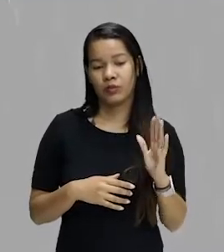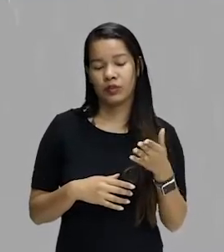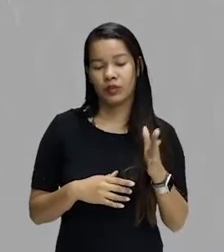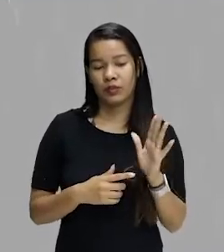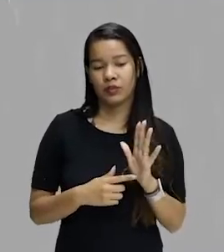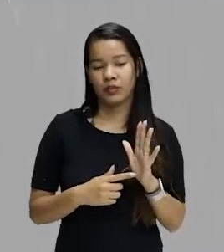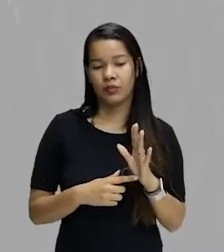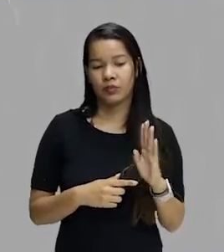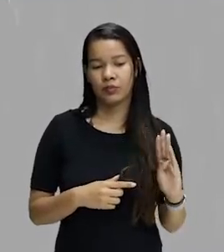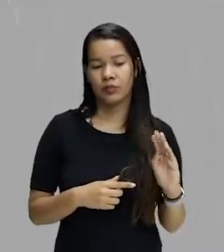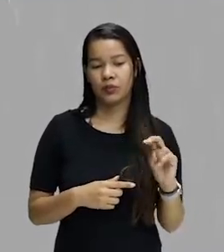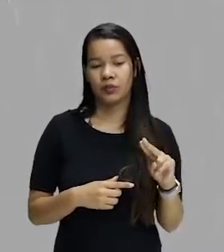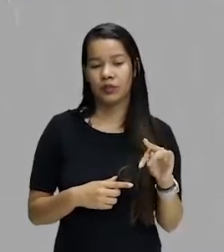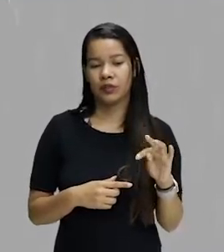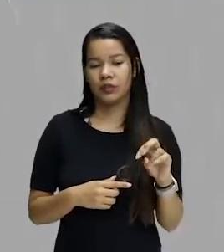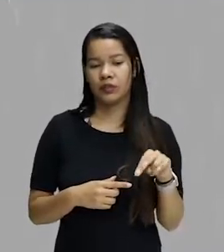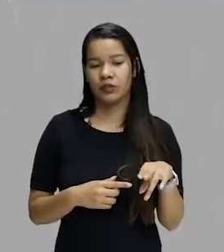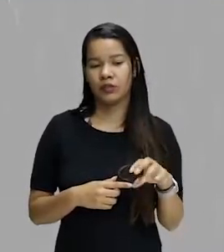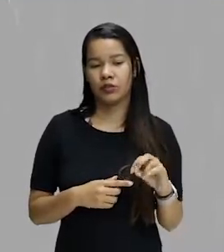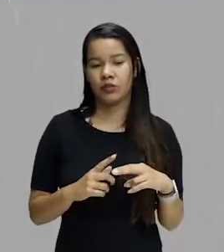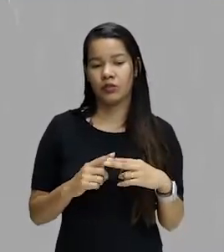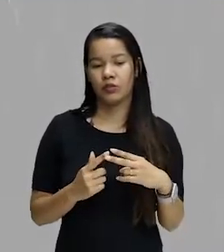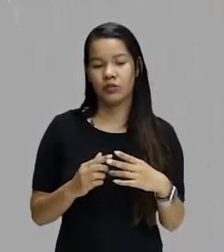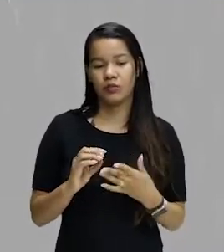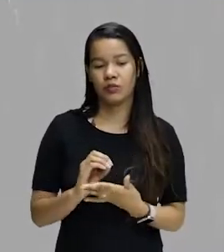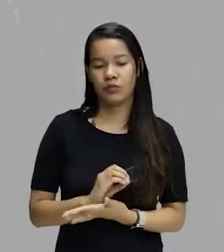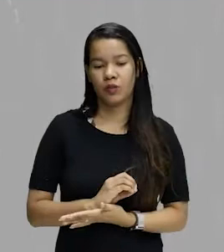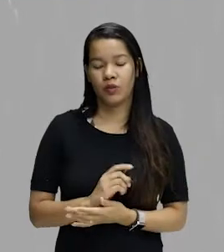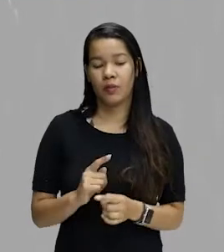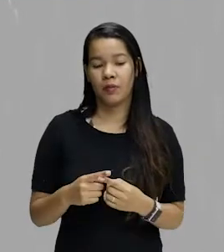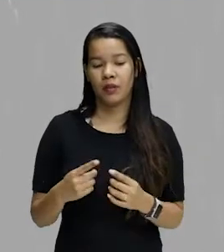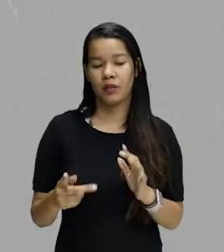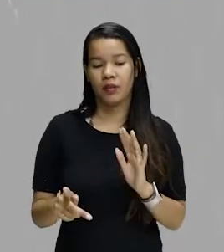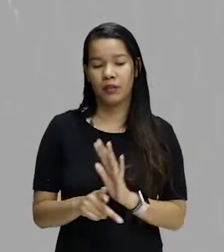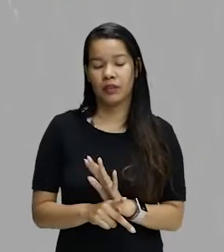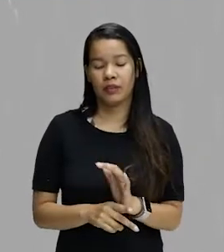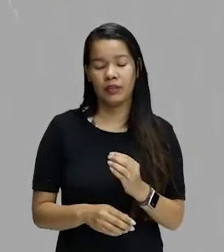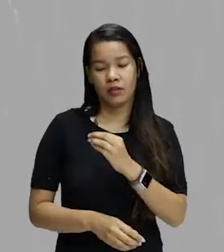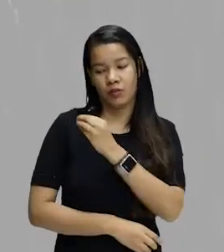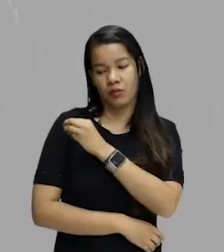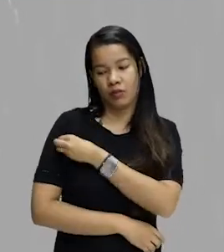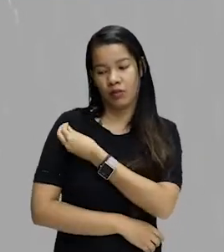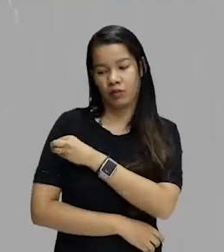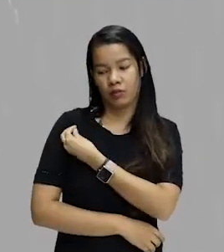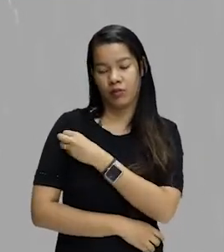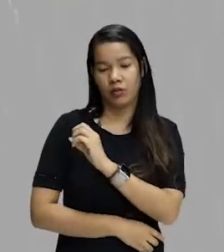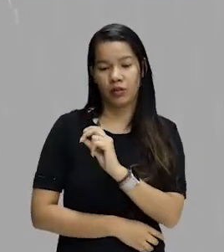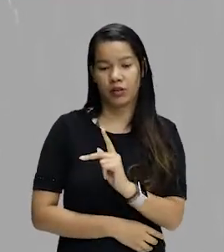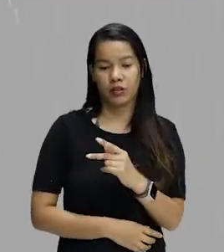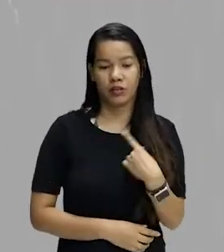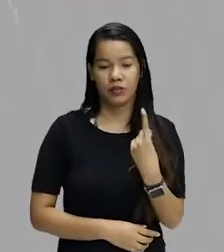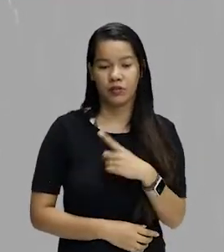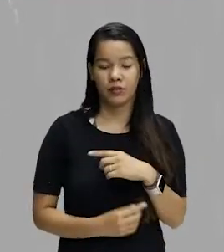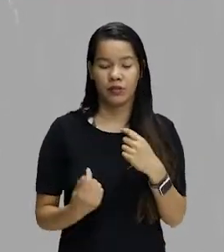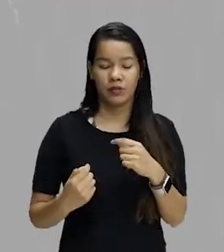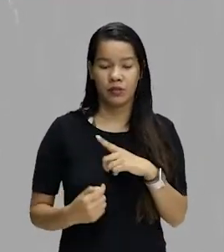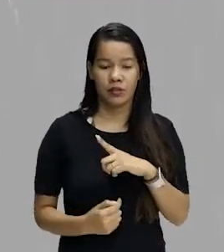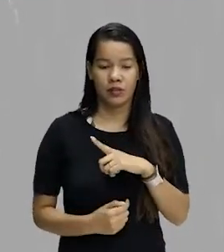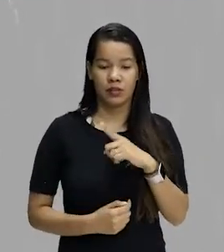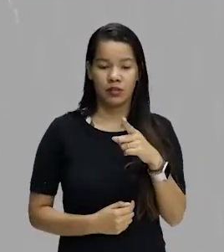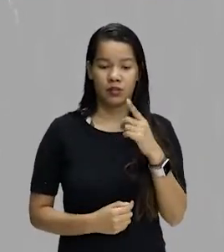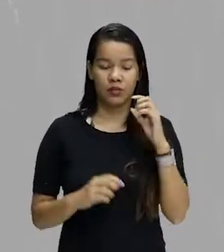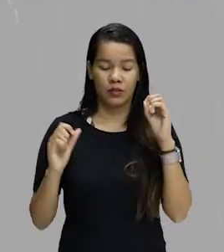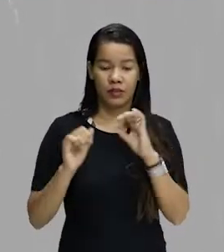é o butandozol, mas ele pertence à função álcool, tudo bem? Então precisamos ter isso muito